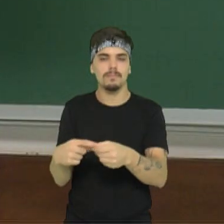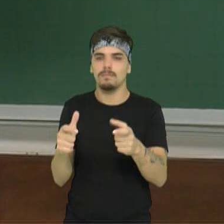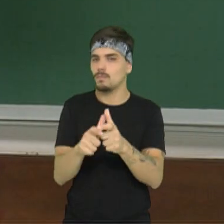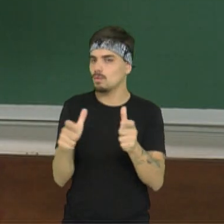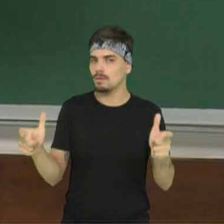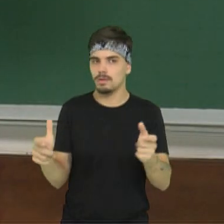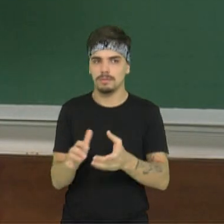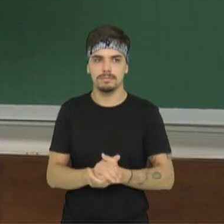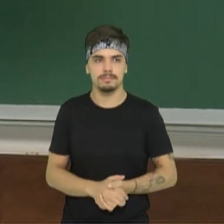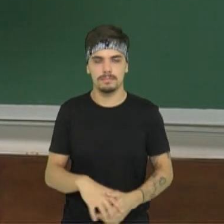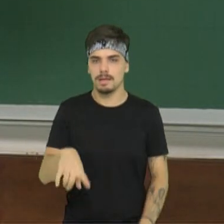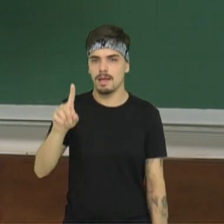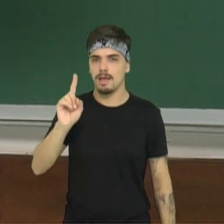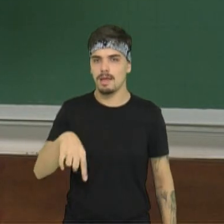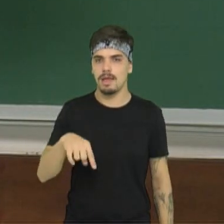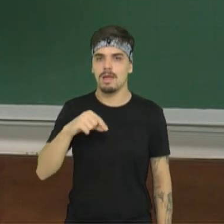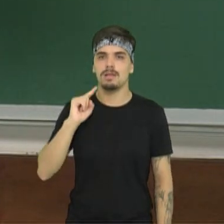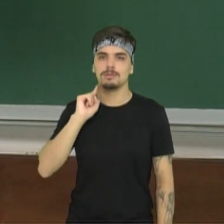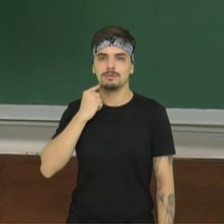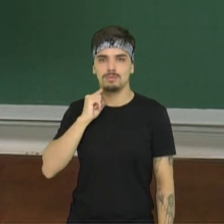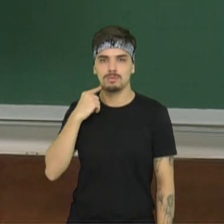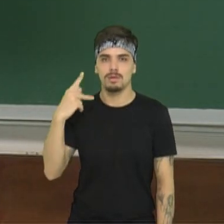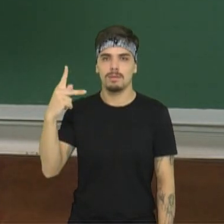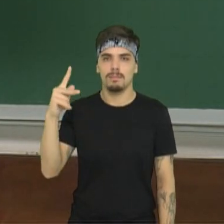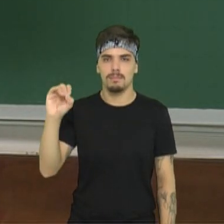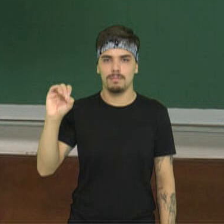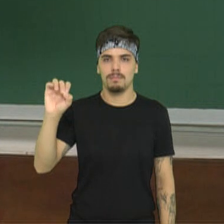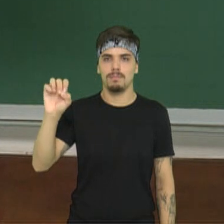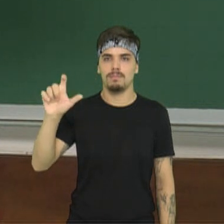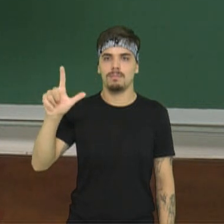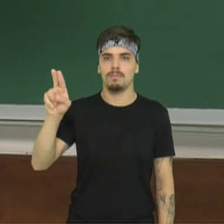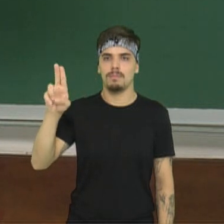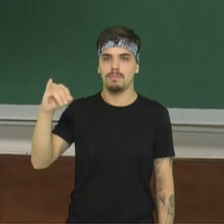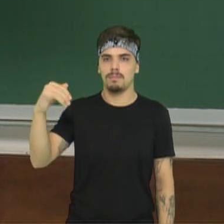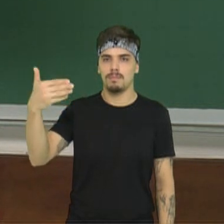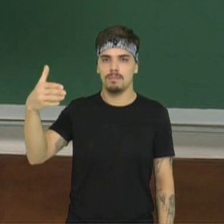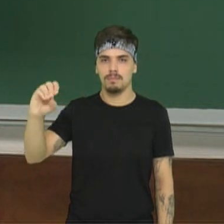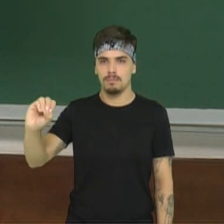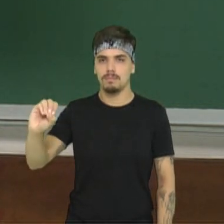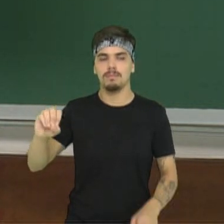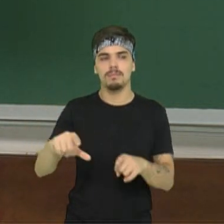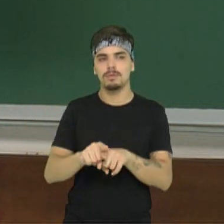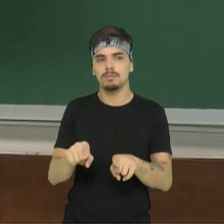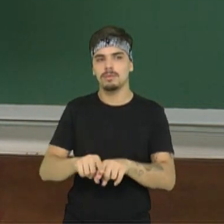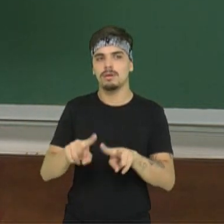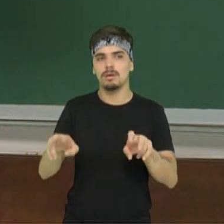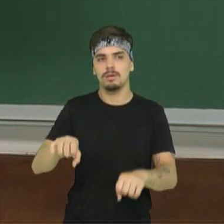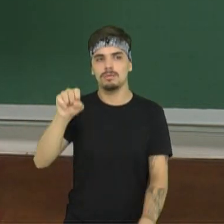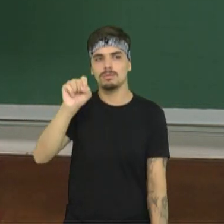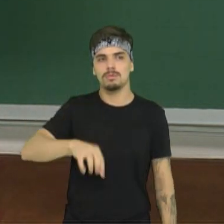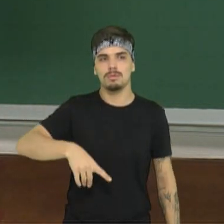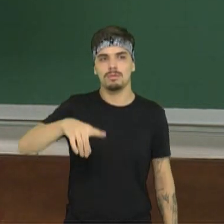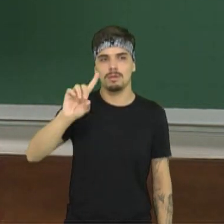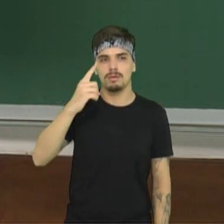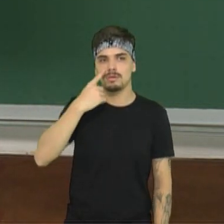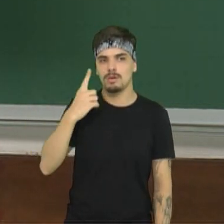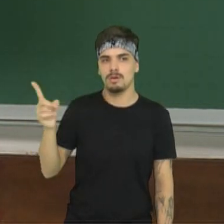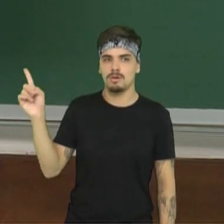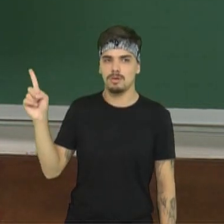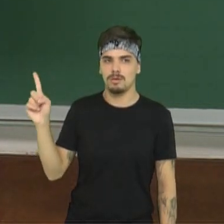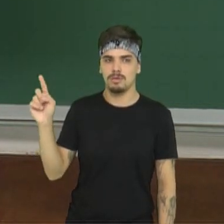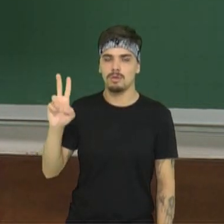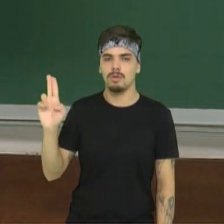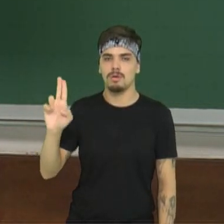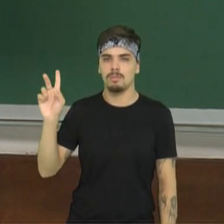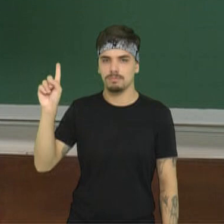né? Que é a poluição. Eu trouxe daí mais um exemplo do Sudeste Asiático, em Bangkok, na Tailândia, né? Que você